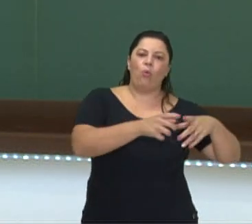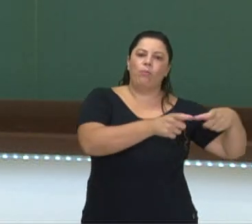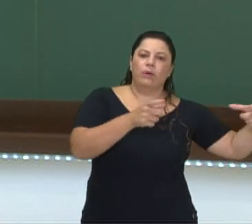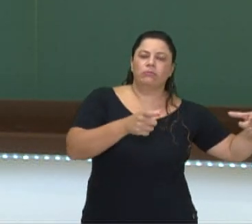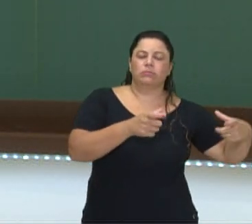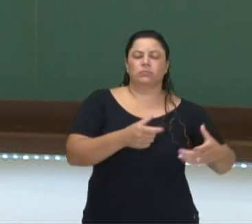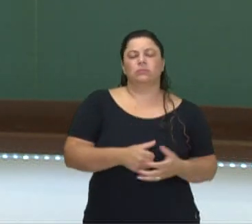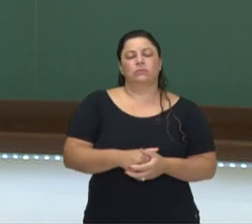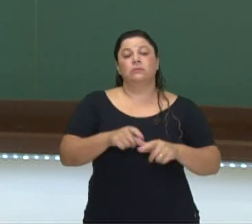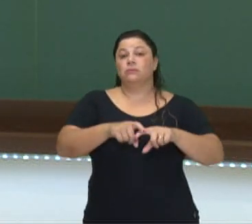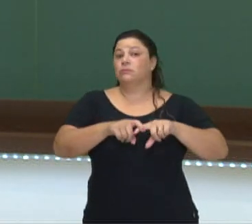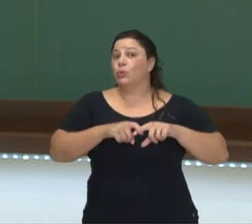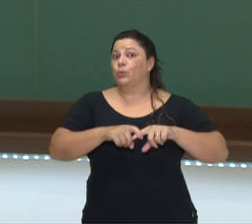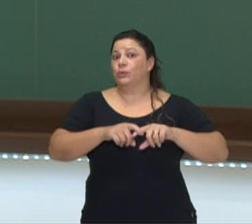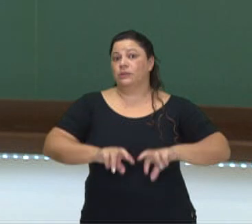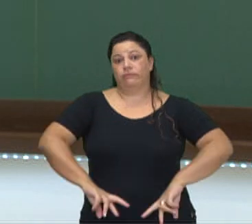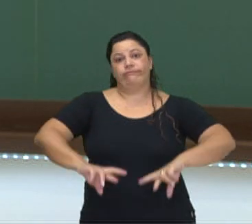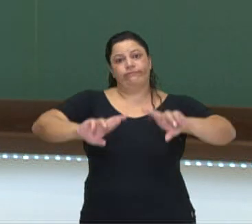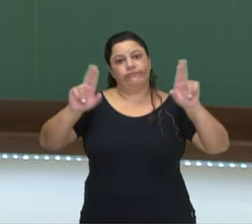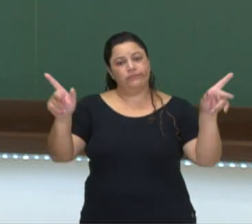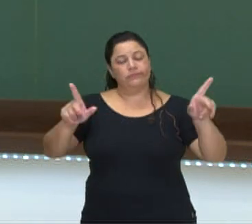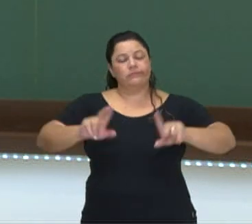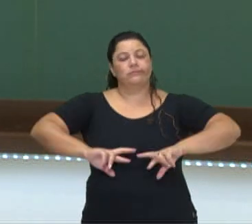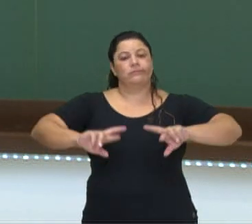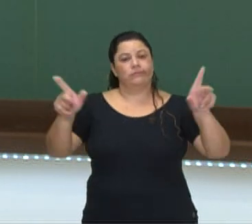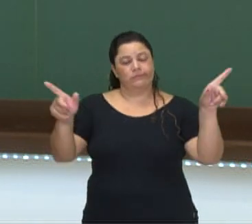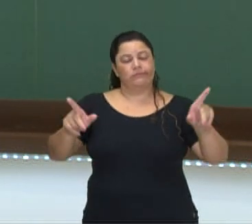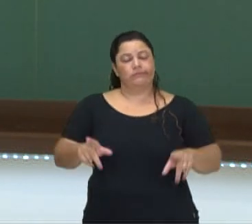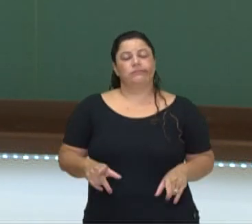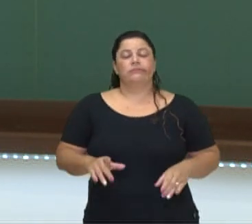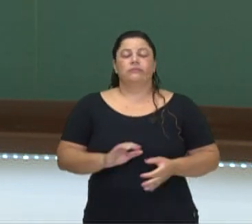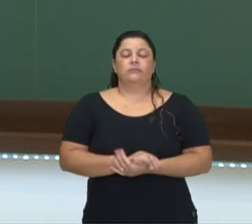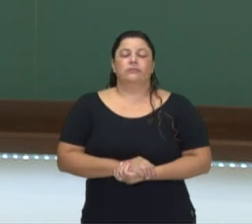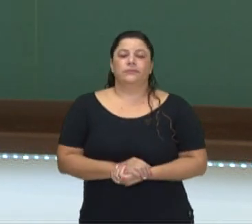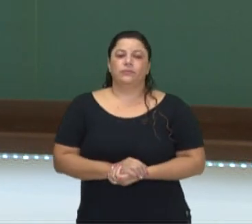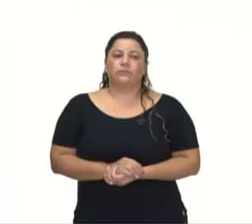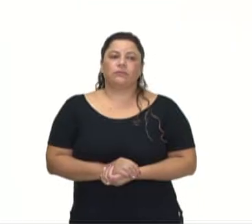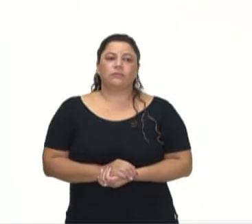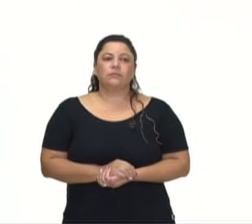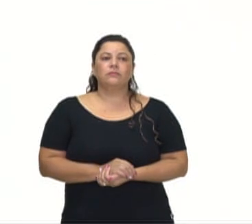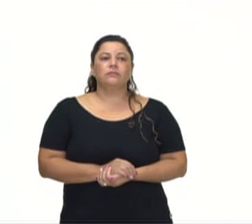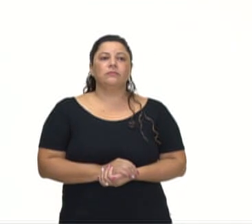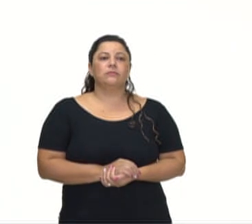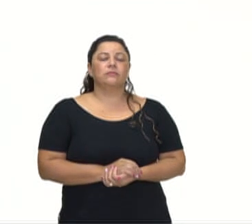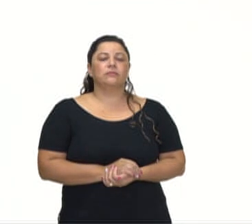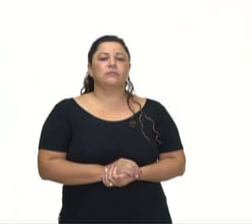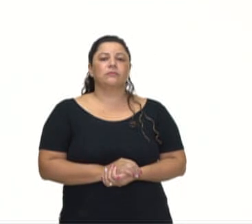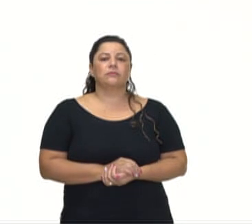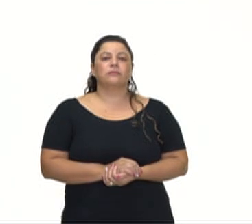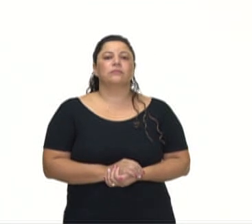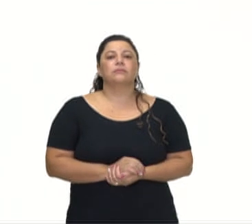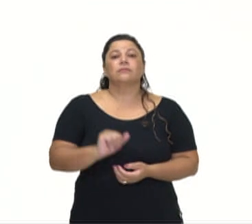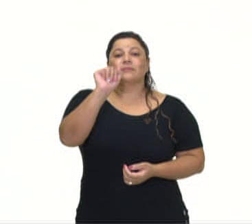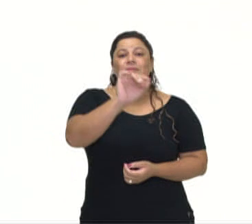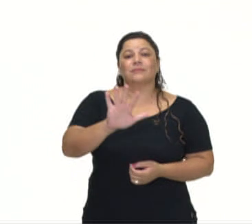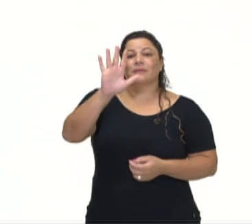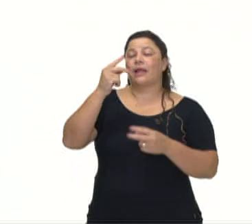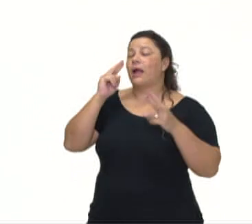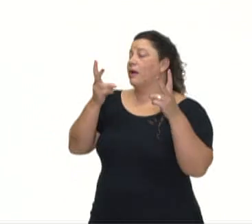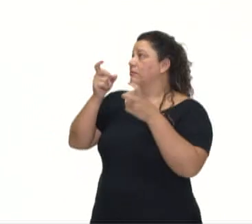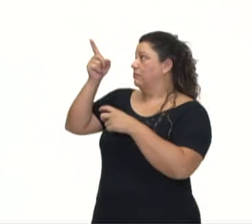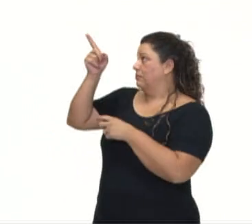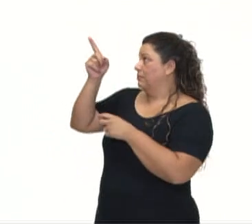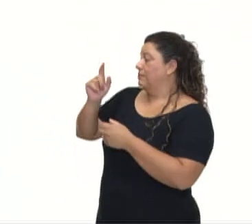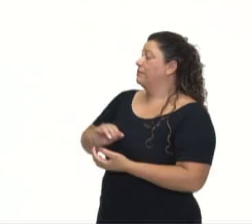Por isso, essa diferença, essa diversidade cultural do território brasileiro. E aí ali, imagens que nos levam